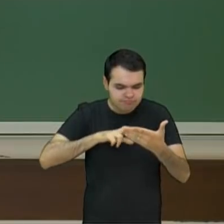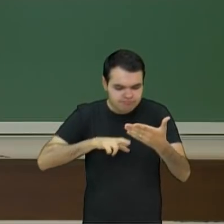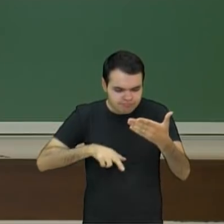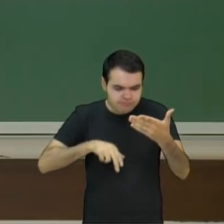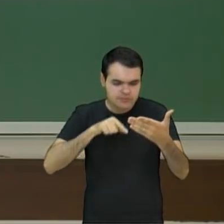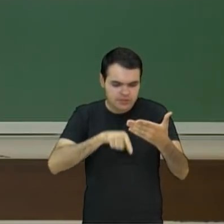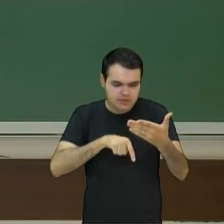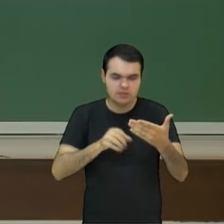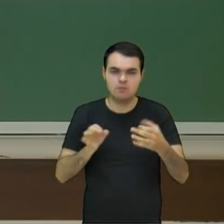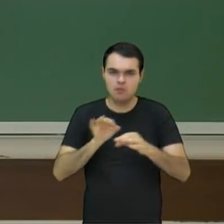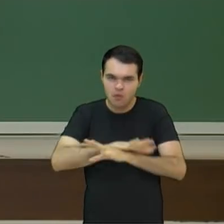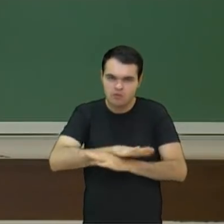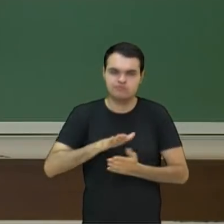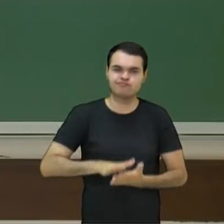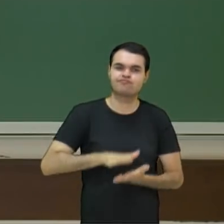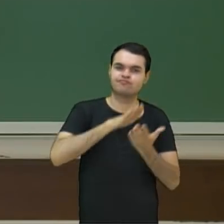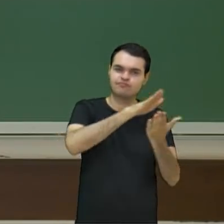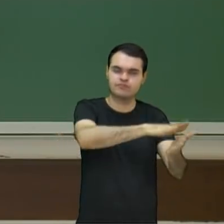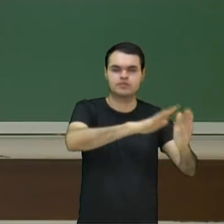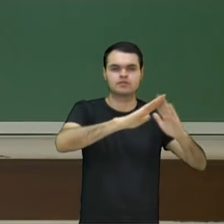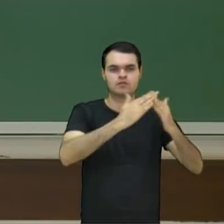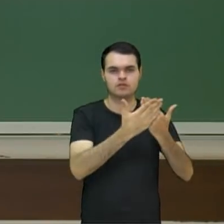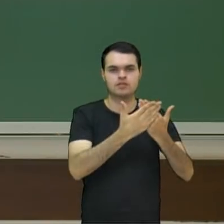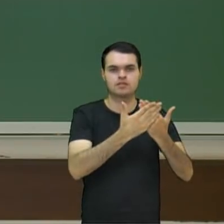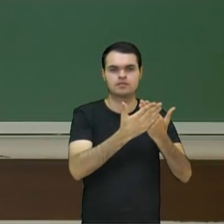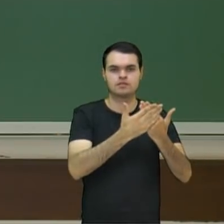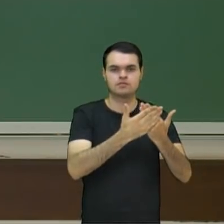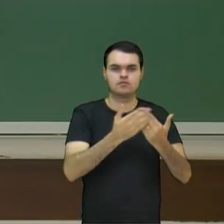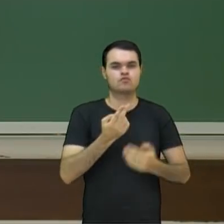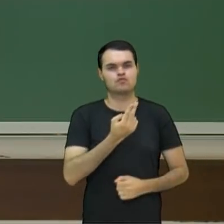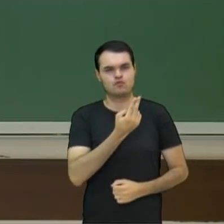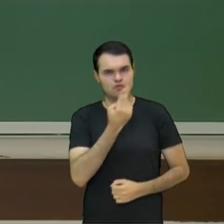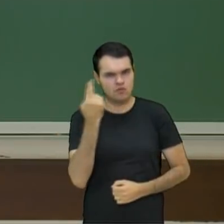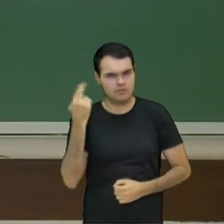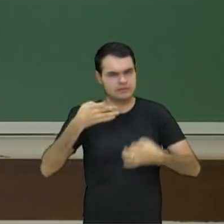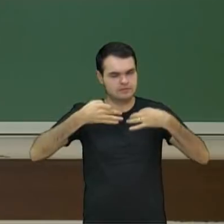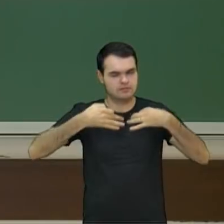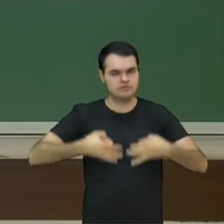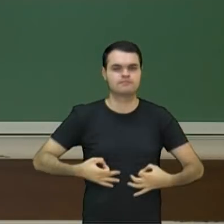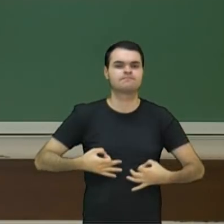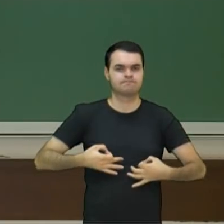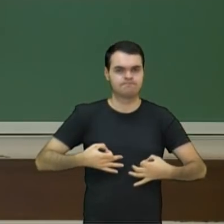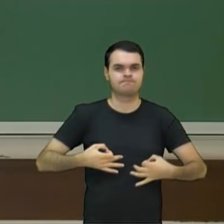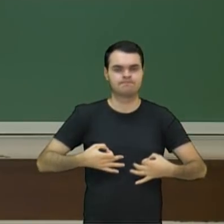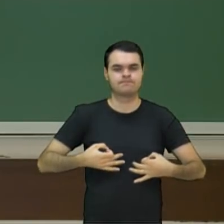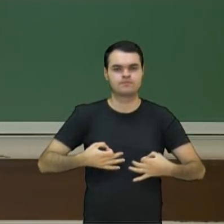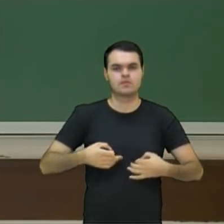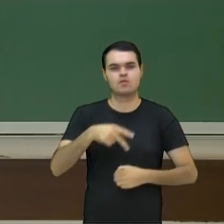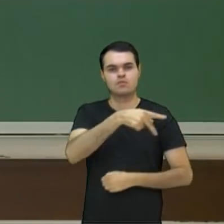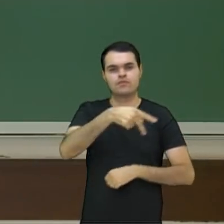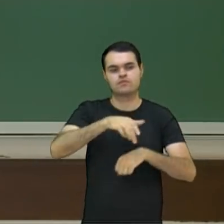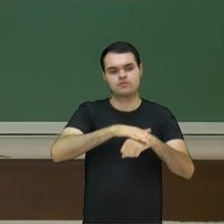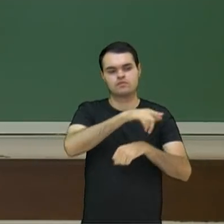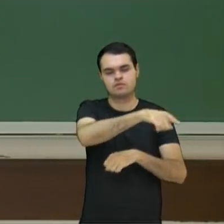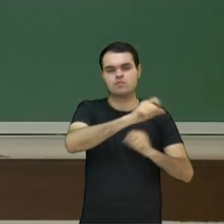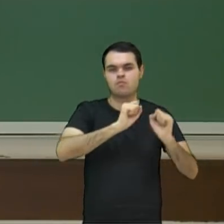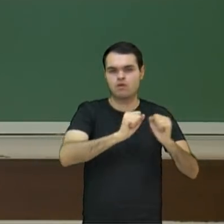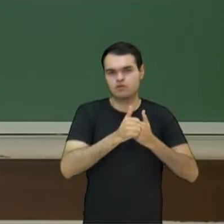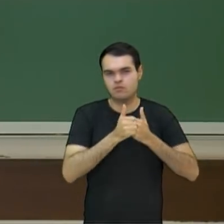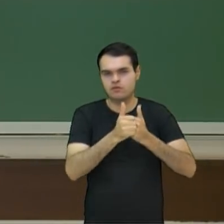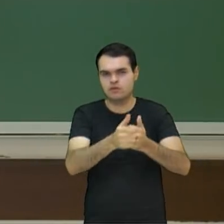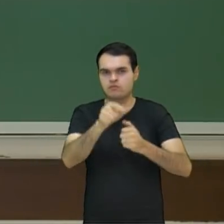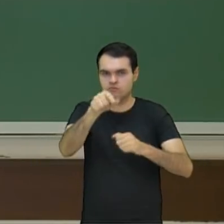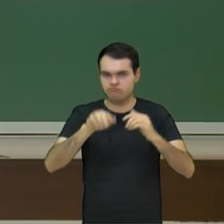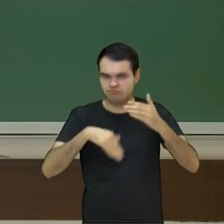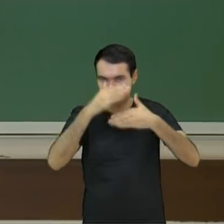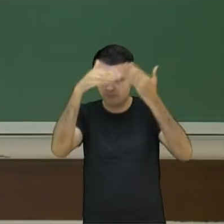atividades, devolve lá na escola devidamente identificado, não esqueçam de pôr o nome de vocês, e aí o professor também poderá acompanhar o teu